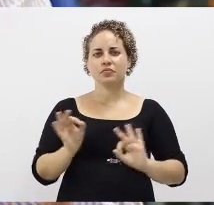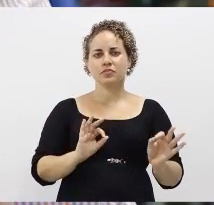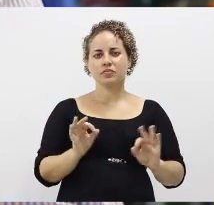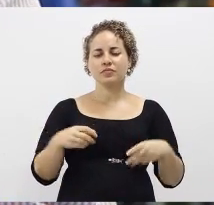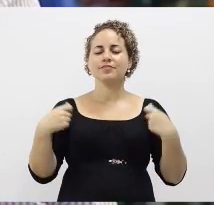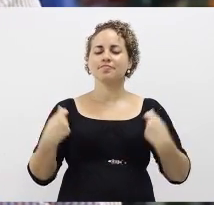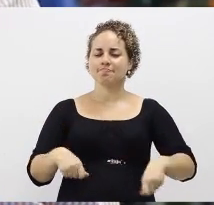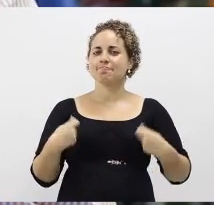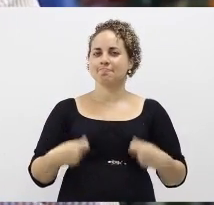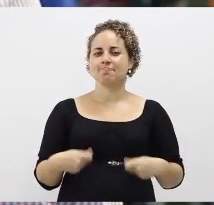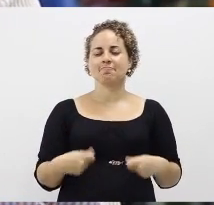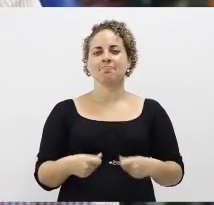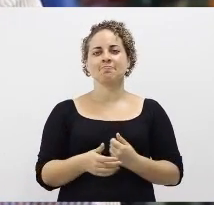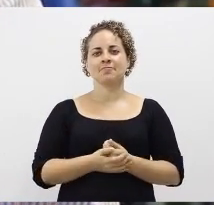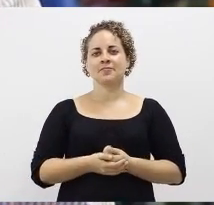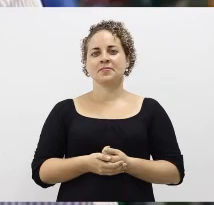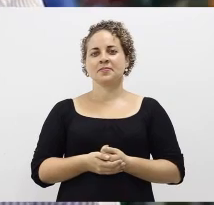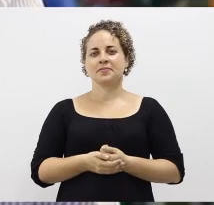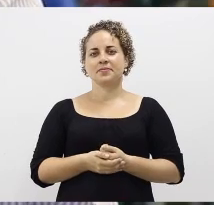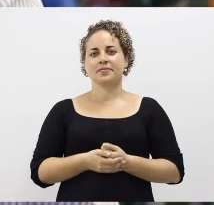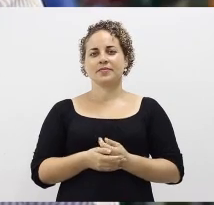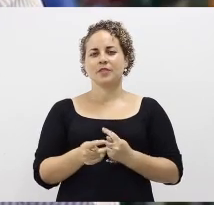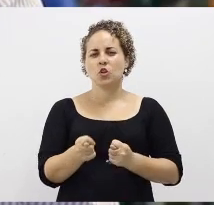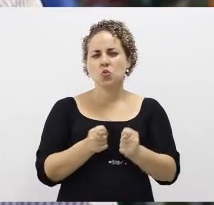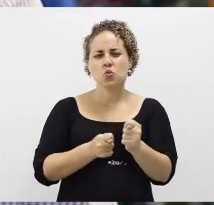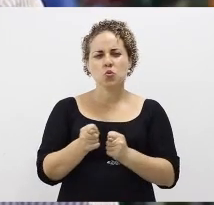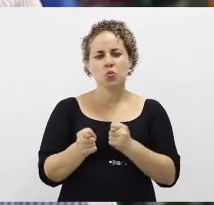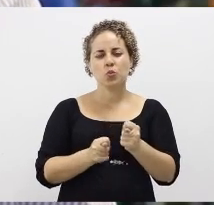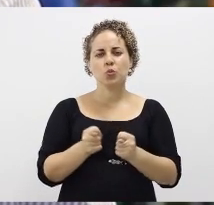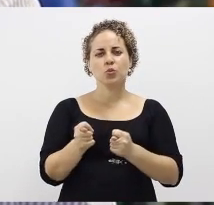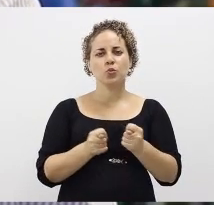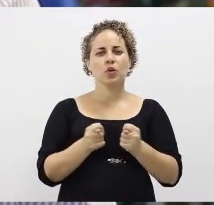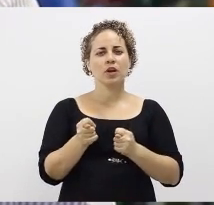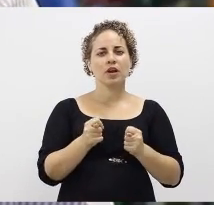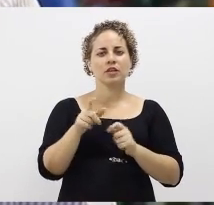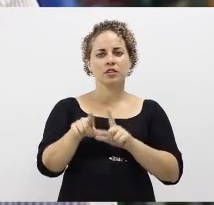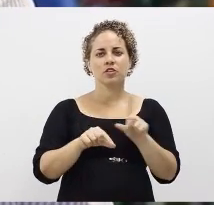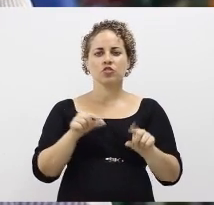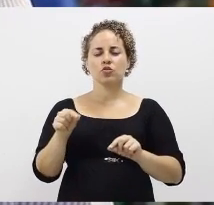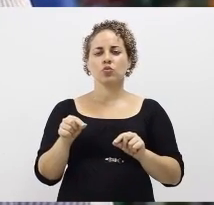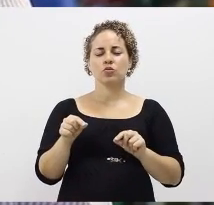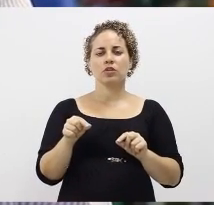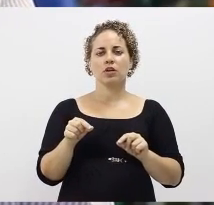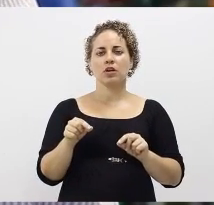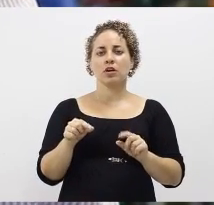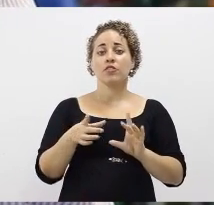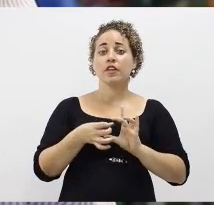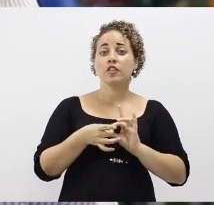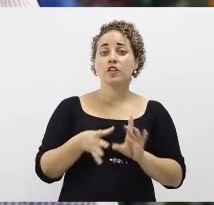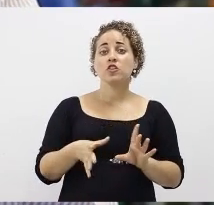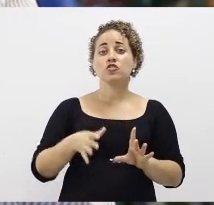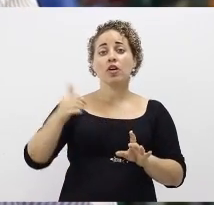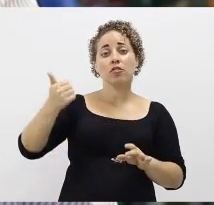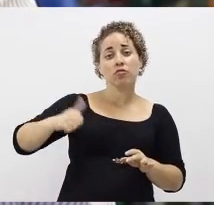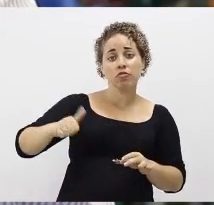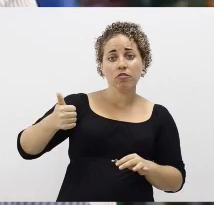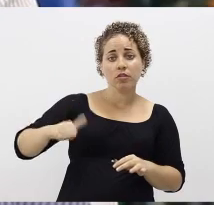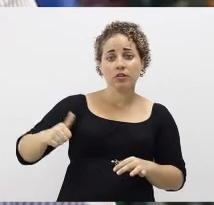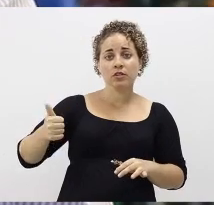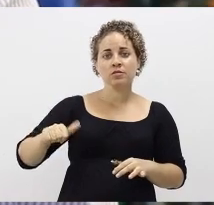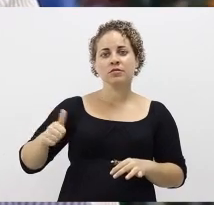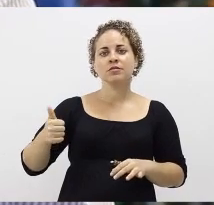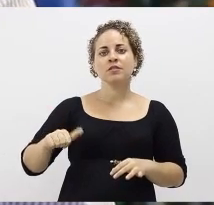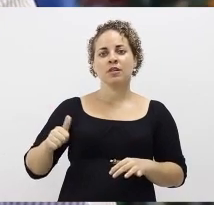quando forem necessários. Enfim, o controle dessa decisão é o que vai permitir avaliar se